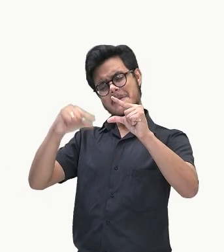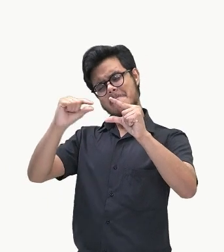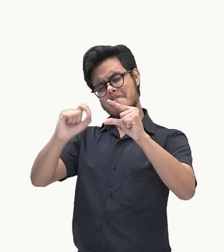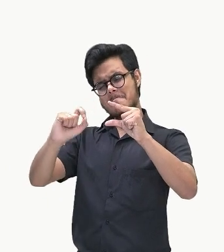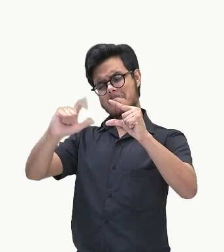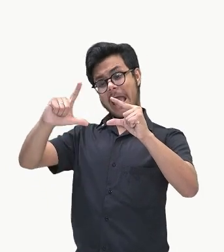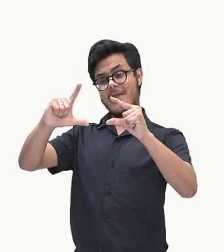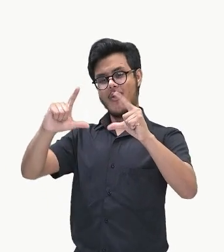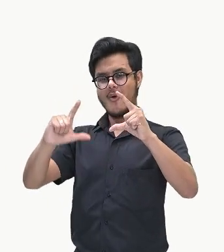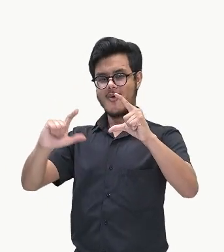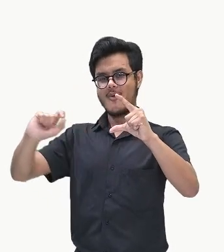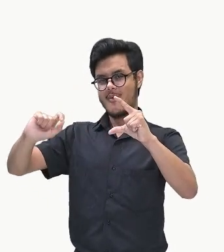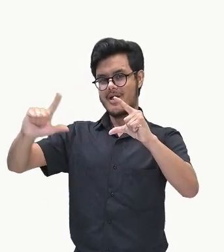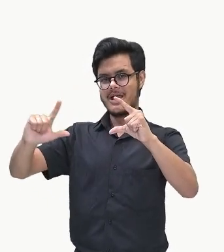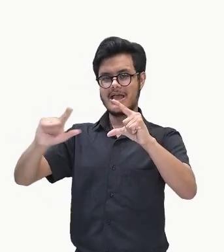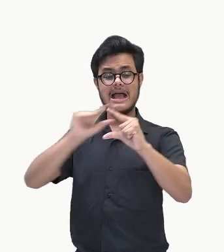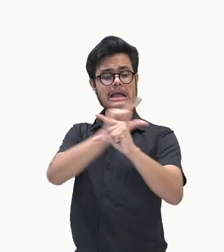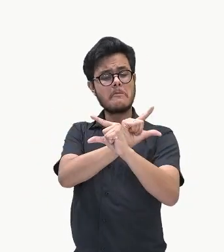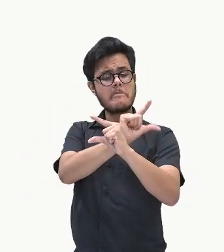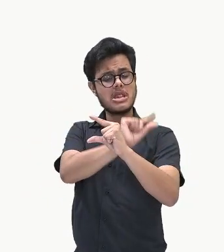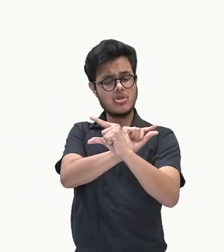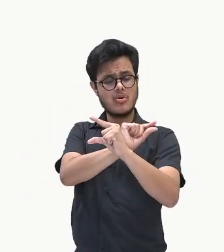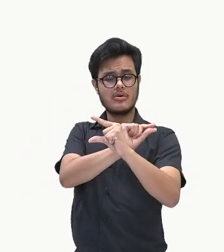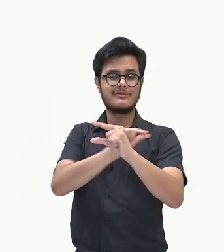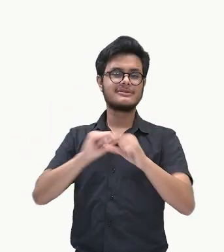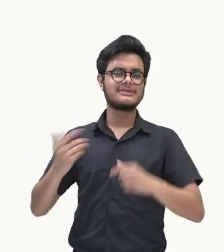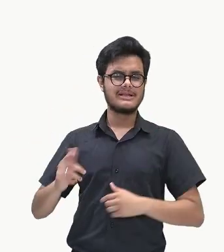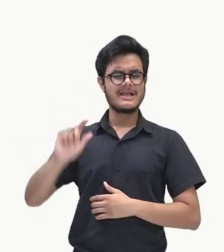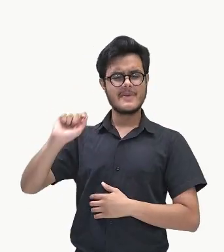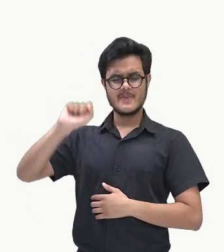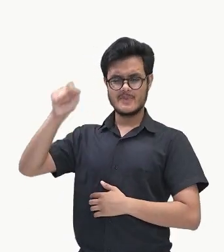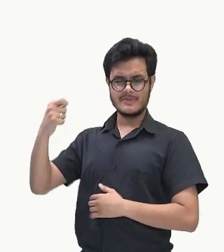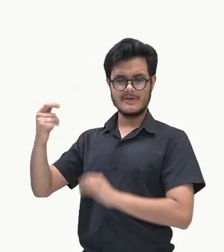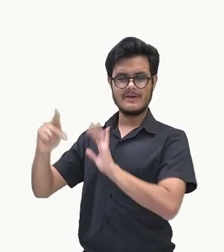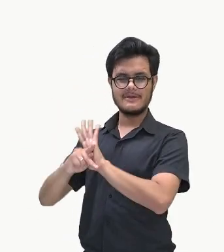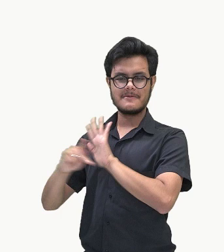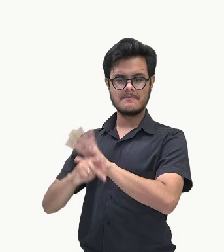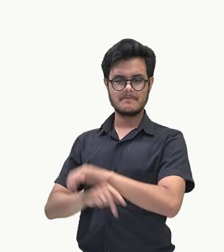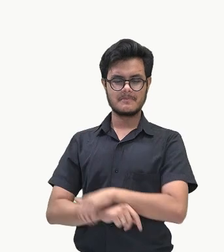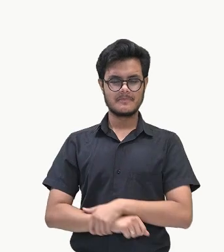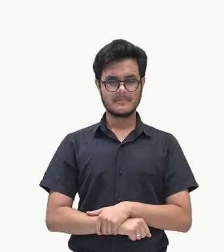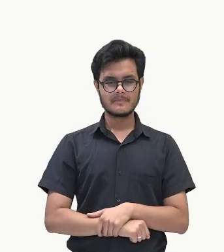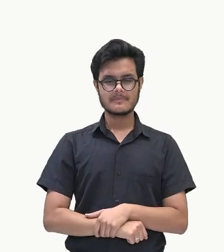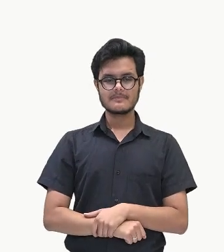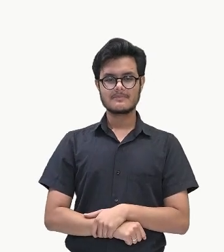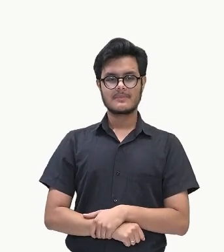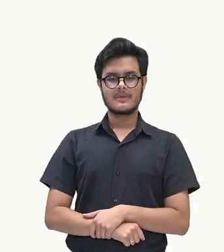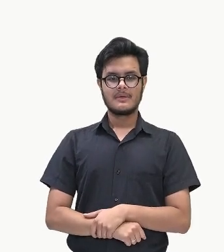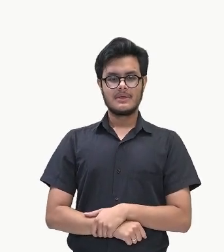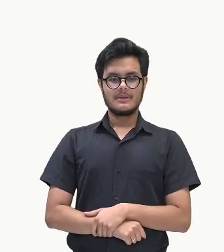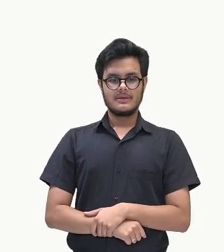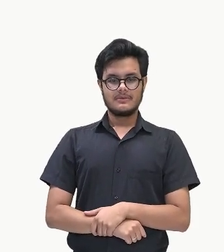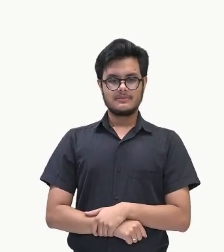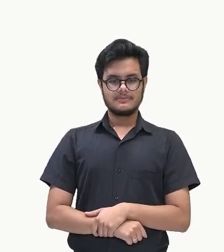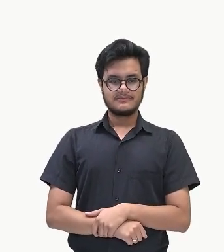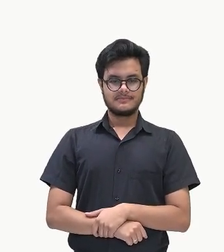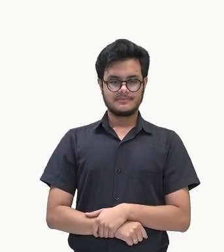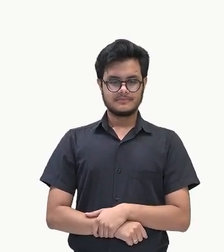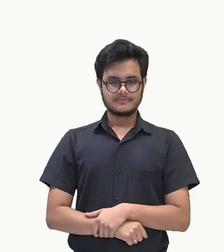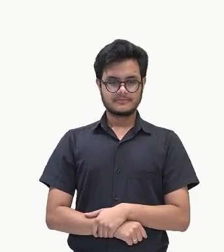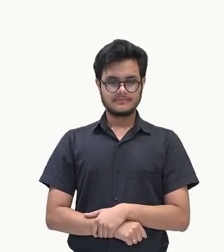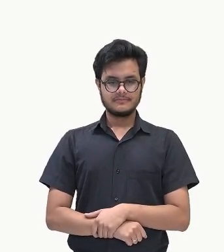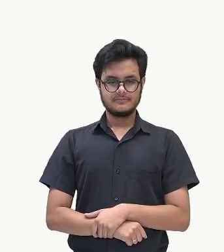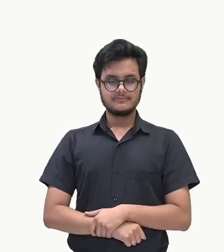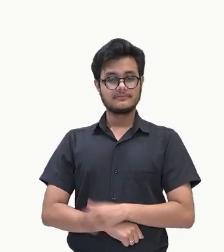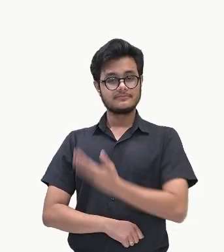alguém tiver dificuldade aí entre os símbolos de maior e menor. Nosso próximo exemplo aqui, ó, também é